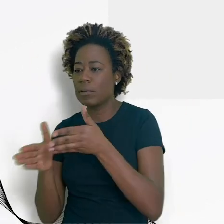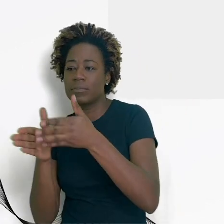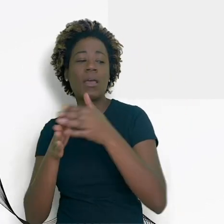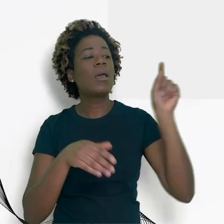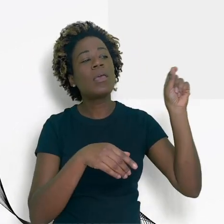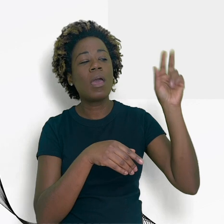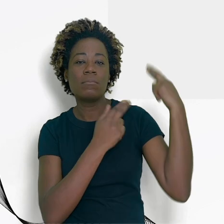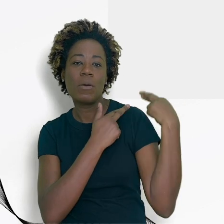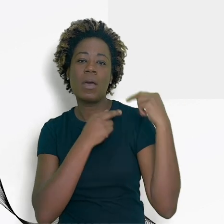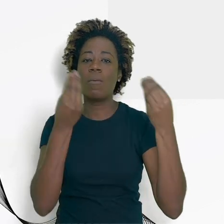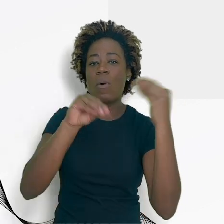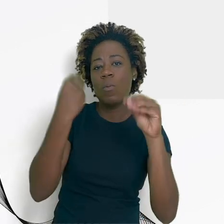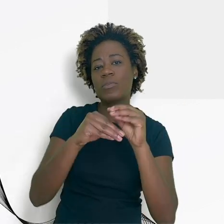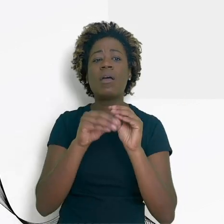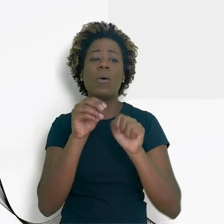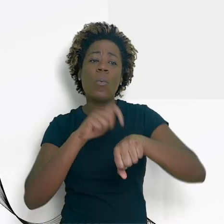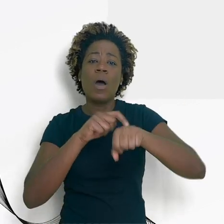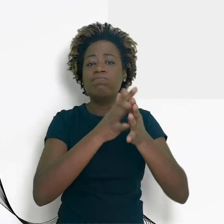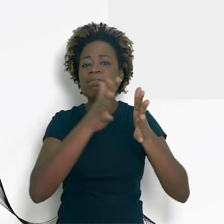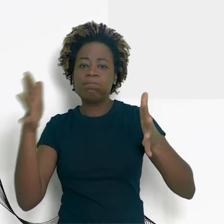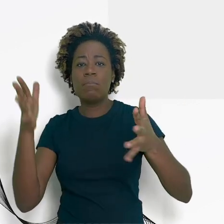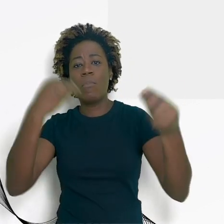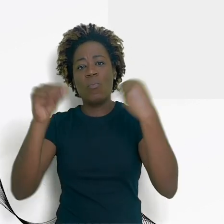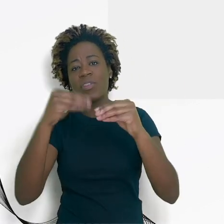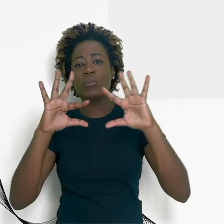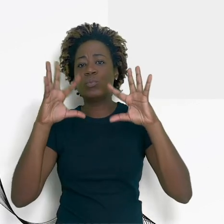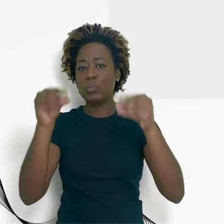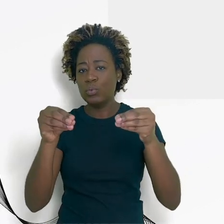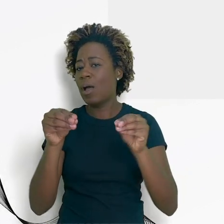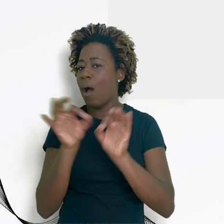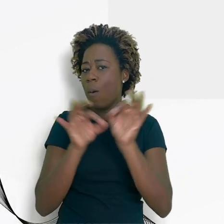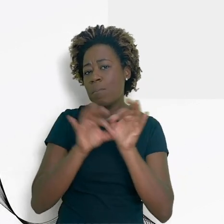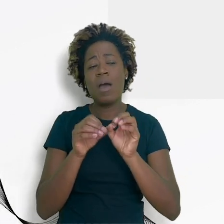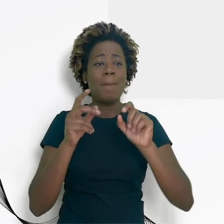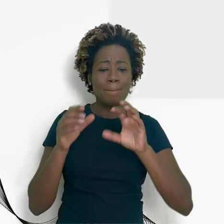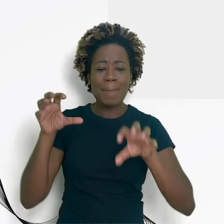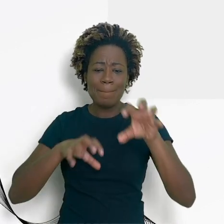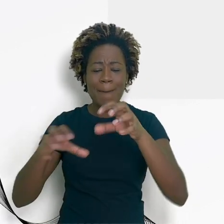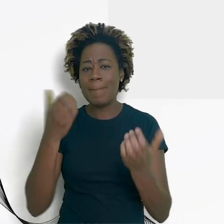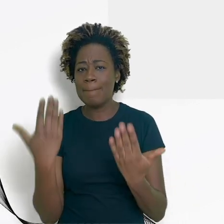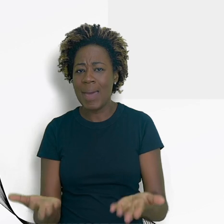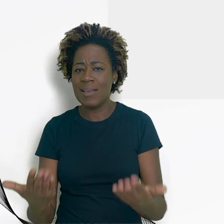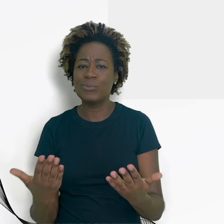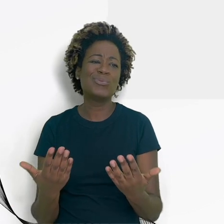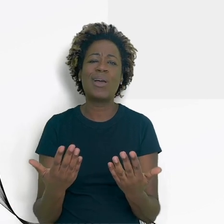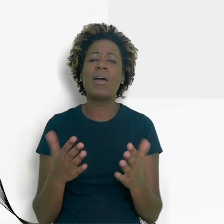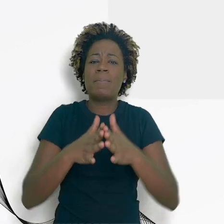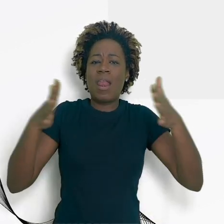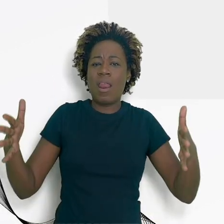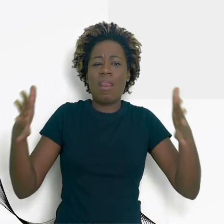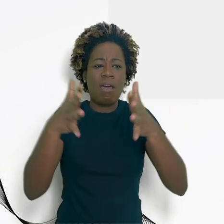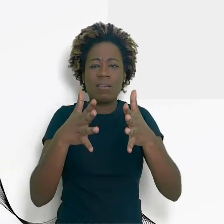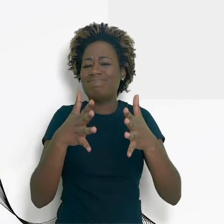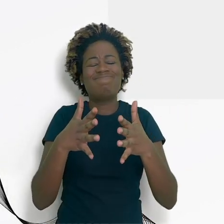material, quem vai montar, como vai montar, qual o tempo que demora para montar esse cenário, quais são as peças, o peso, o tamanho e o volume que se